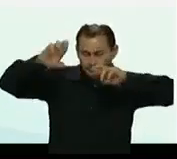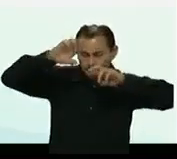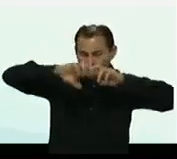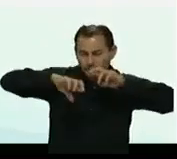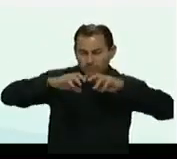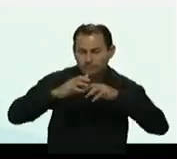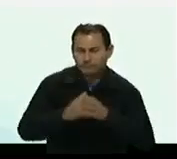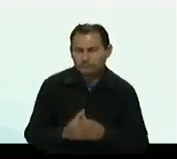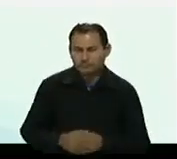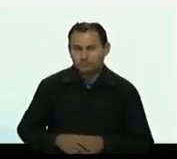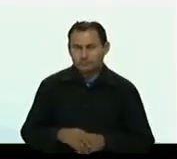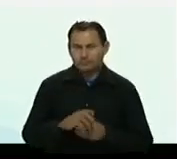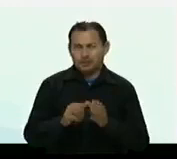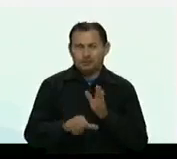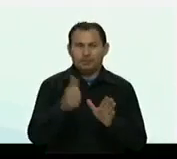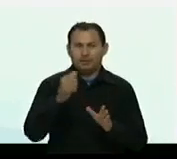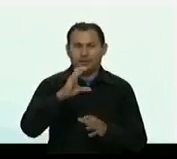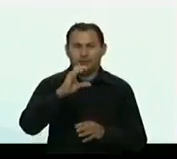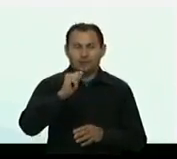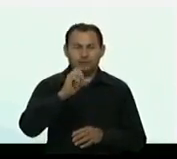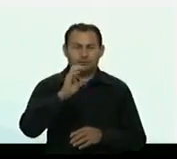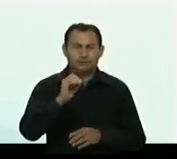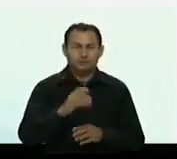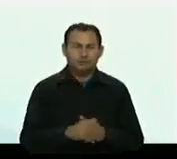aqui, nesse primeiro caso,